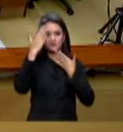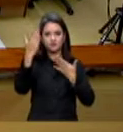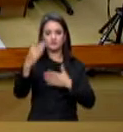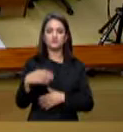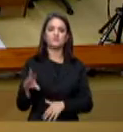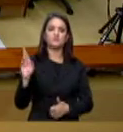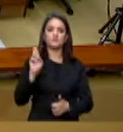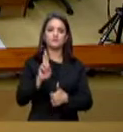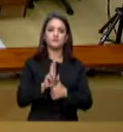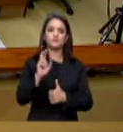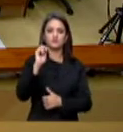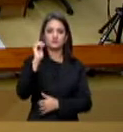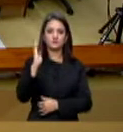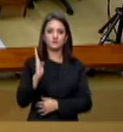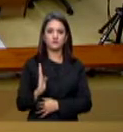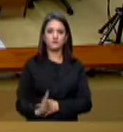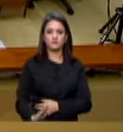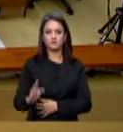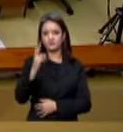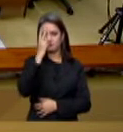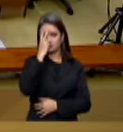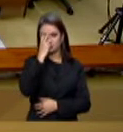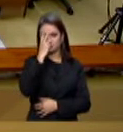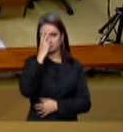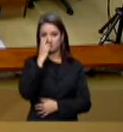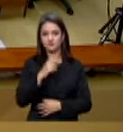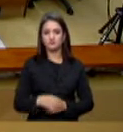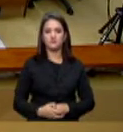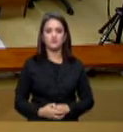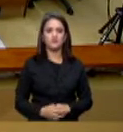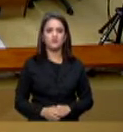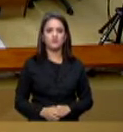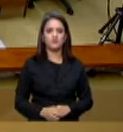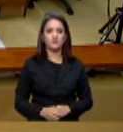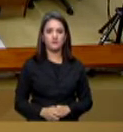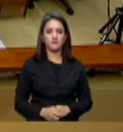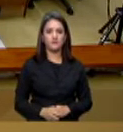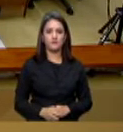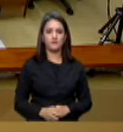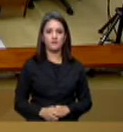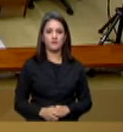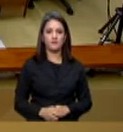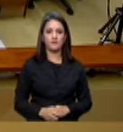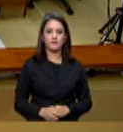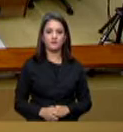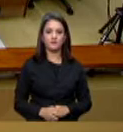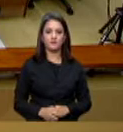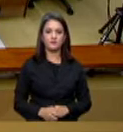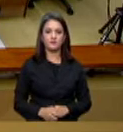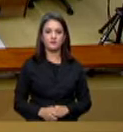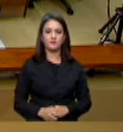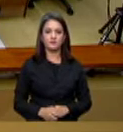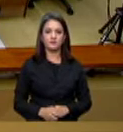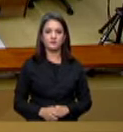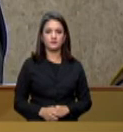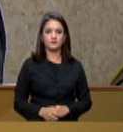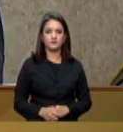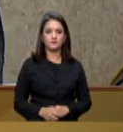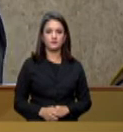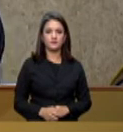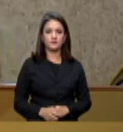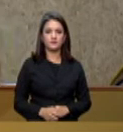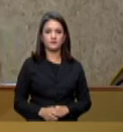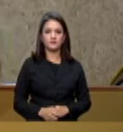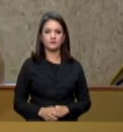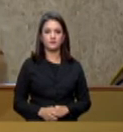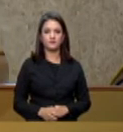Procurador-Geral da República, doutor Antônio Augusto Brandão de Arras. Senhoras ministras e senhores